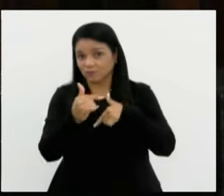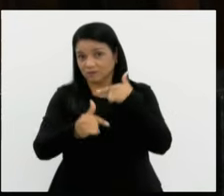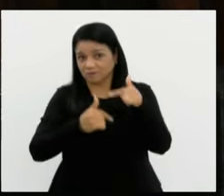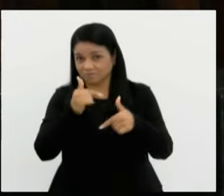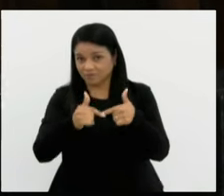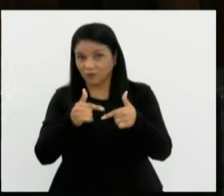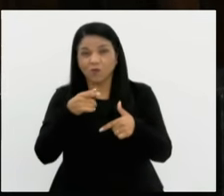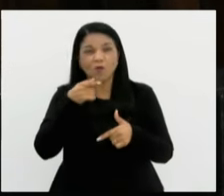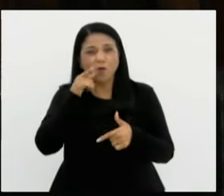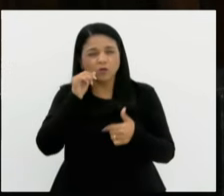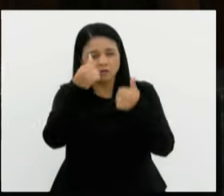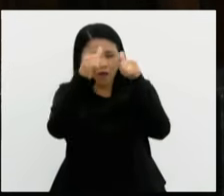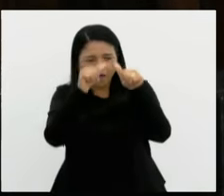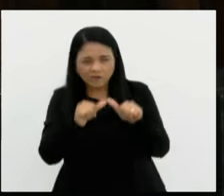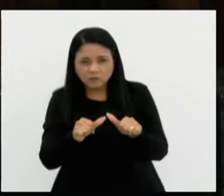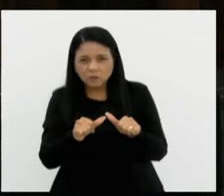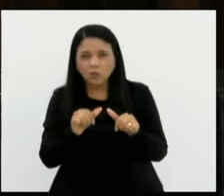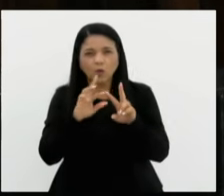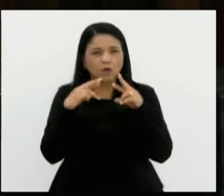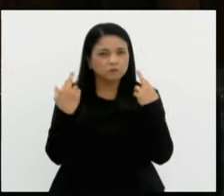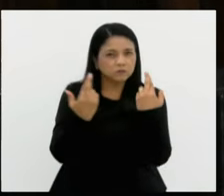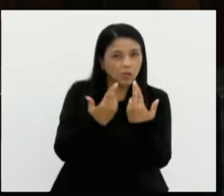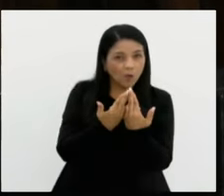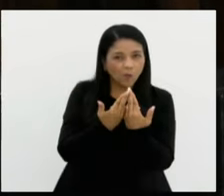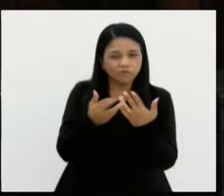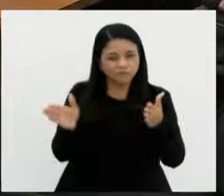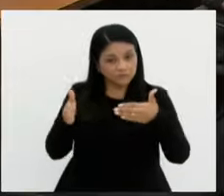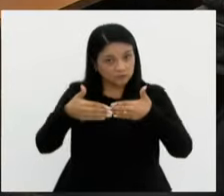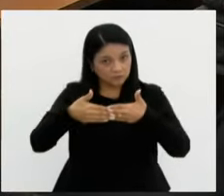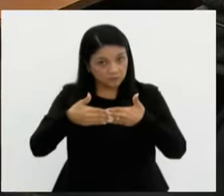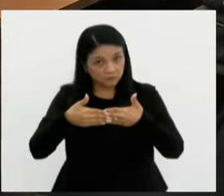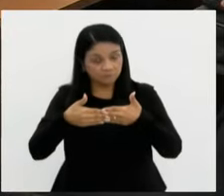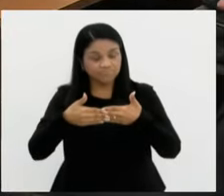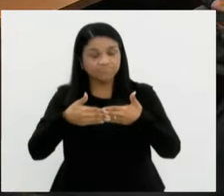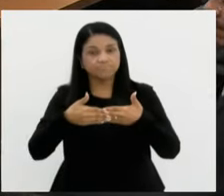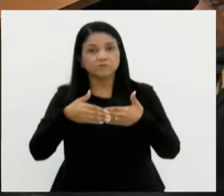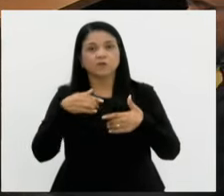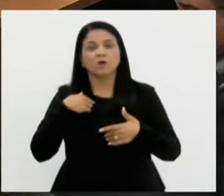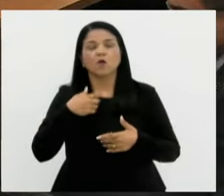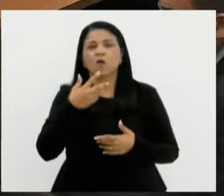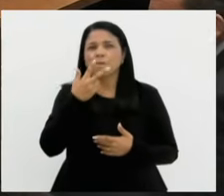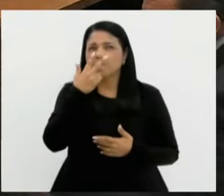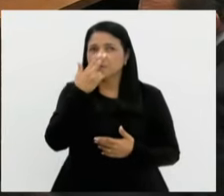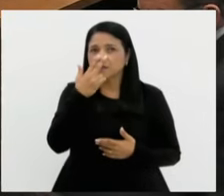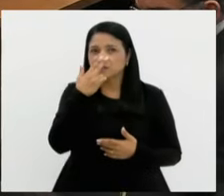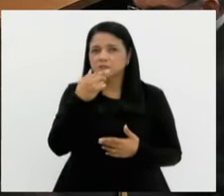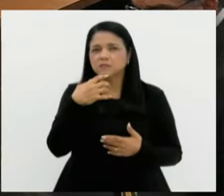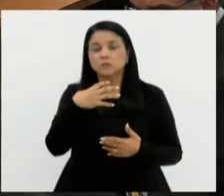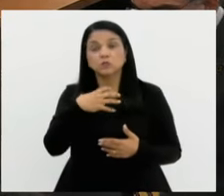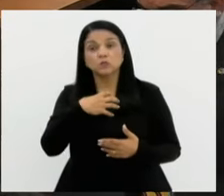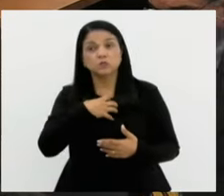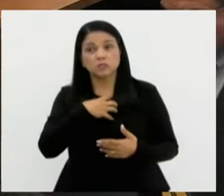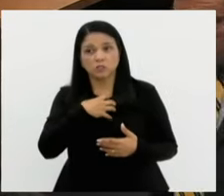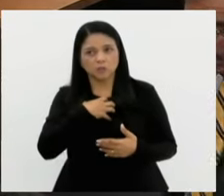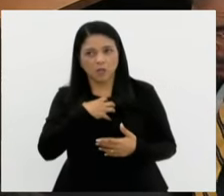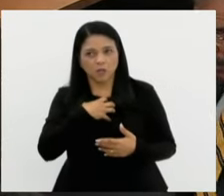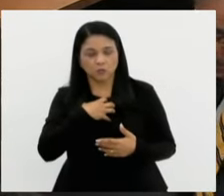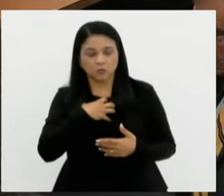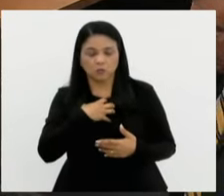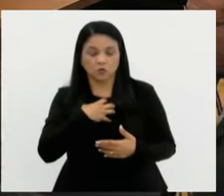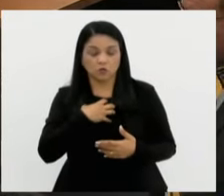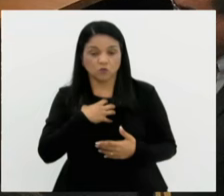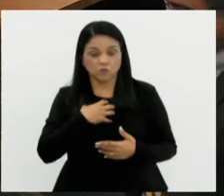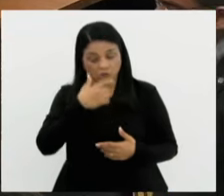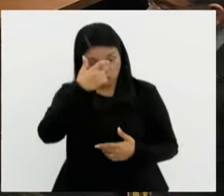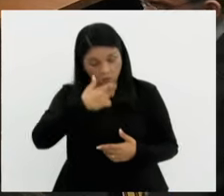medida, é que me parecia até então um sentimento, eu não tenho procuração para falar pelos deputados, mas